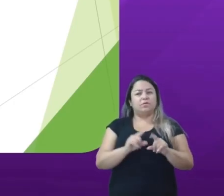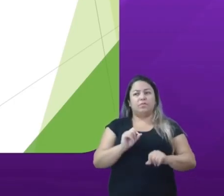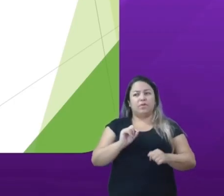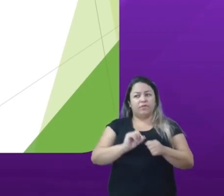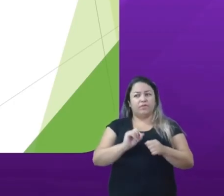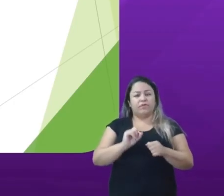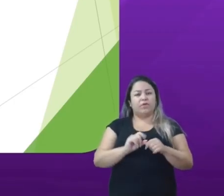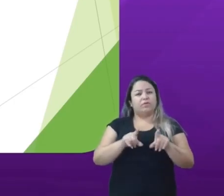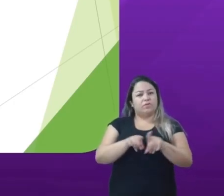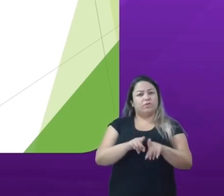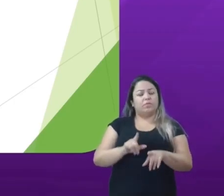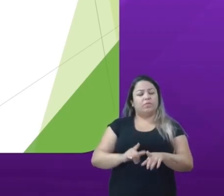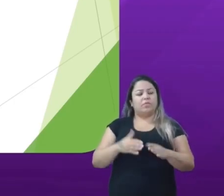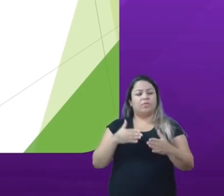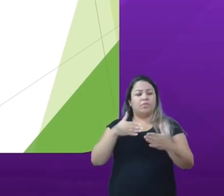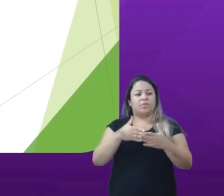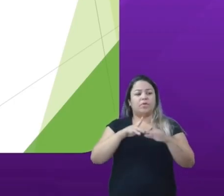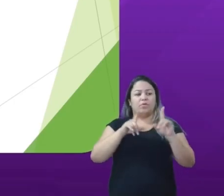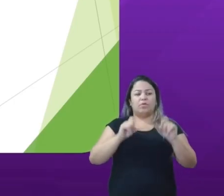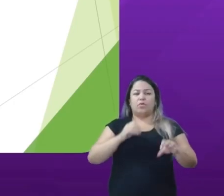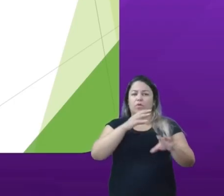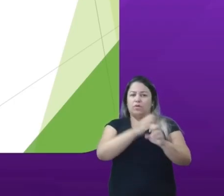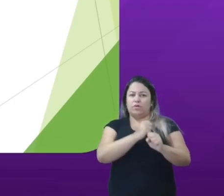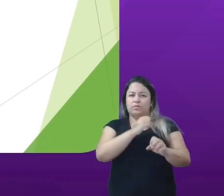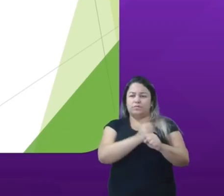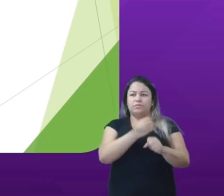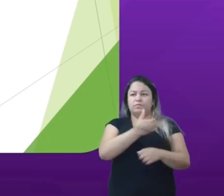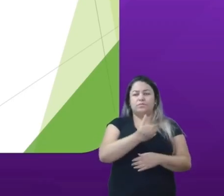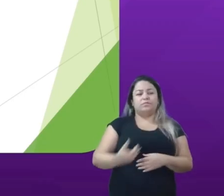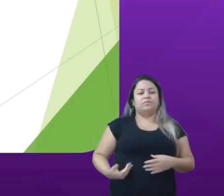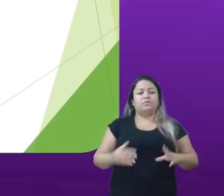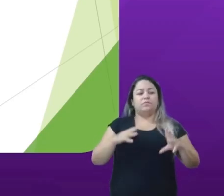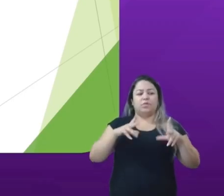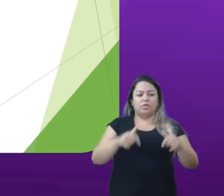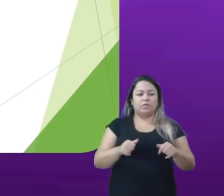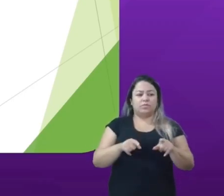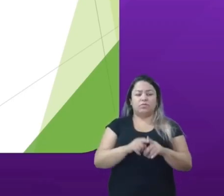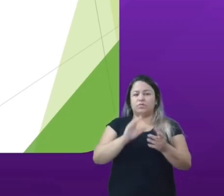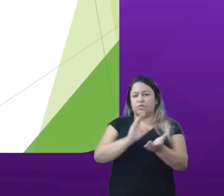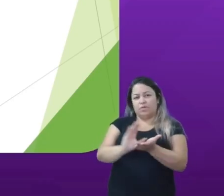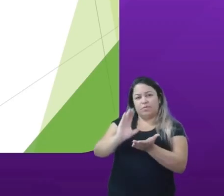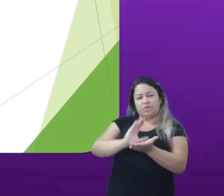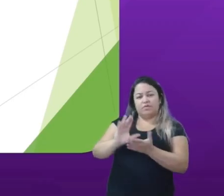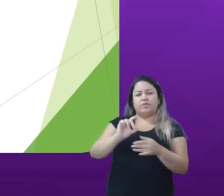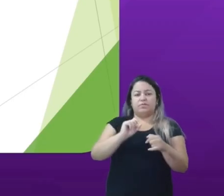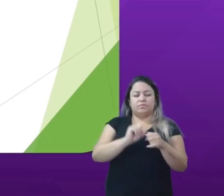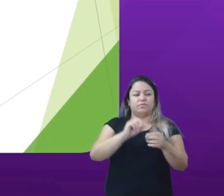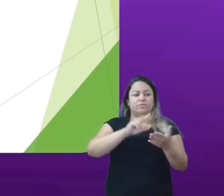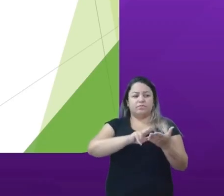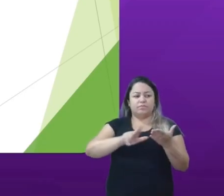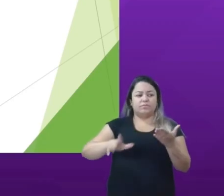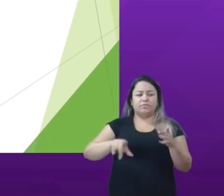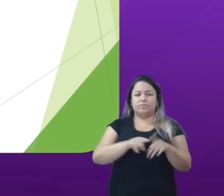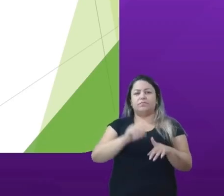execução, né, e os limites do orçamento público como um todo. Tá? Inclusive dos repasses que são feitos para os diversos poderes,